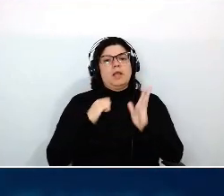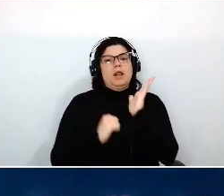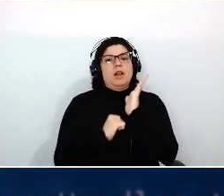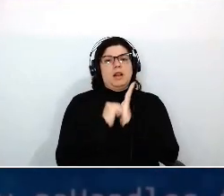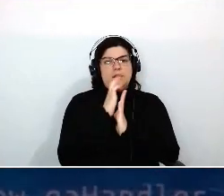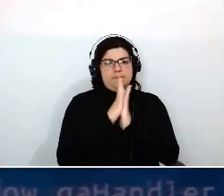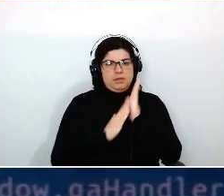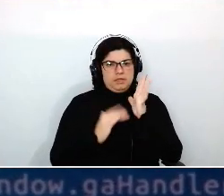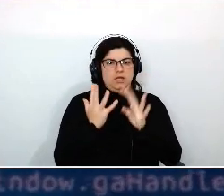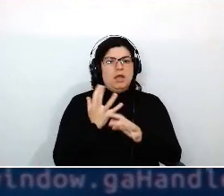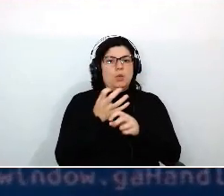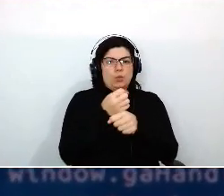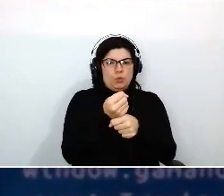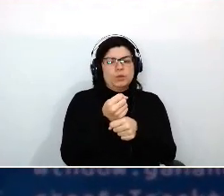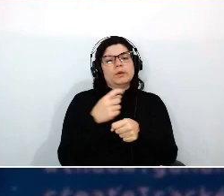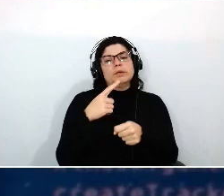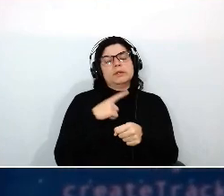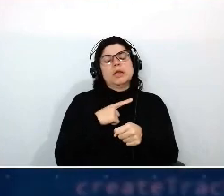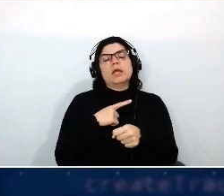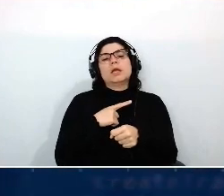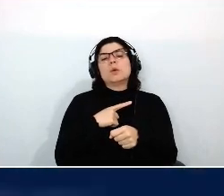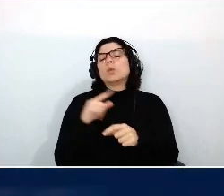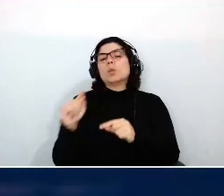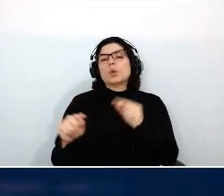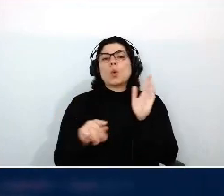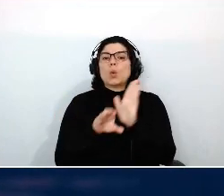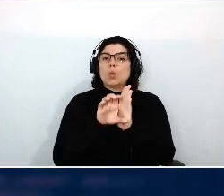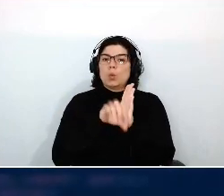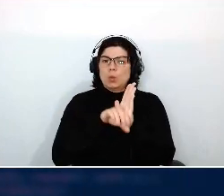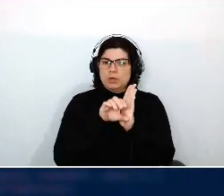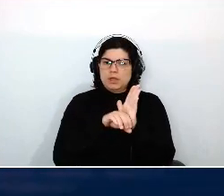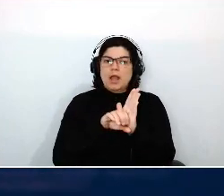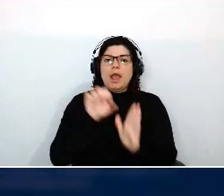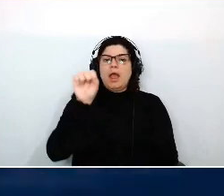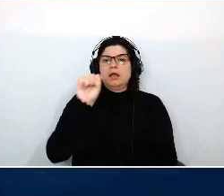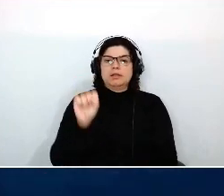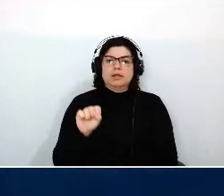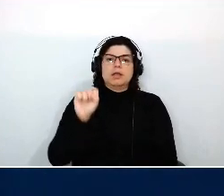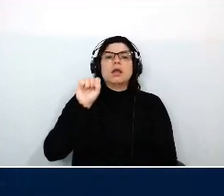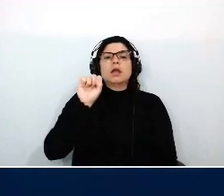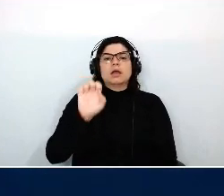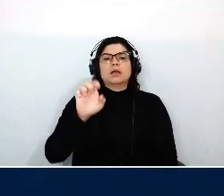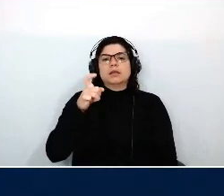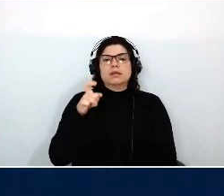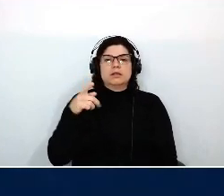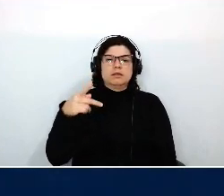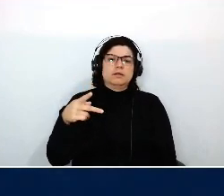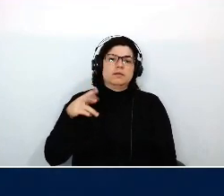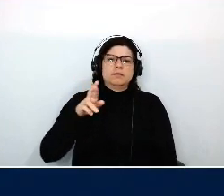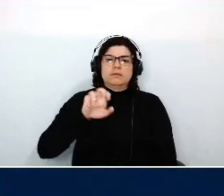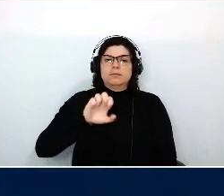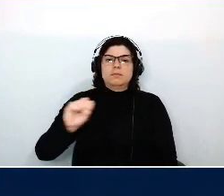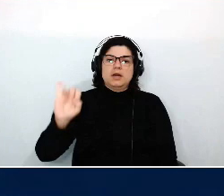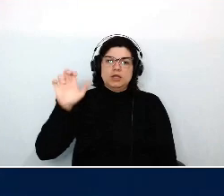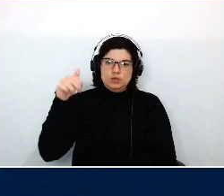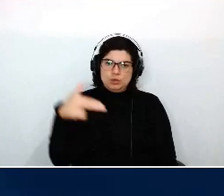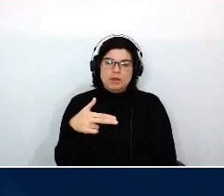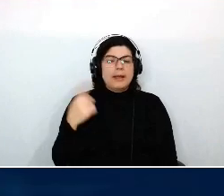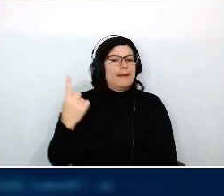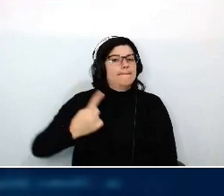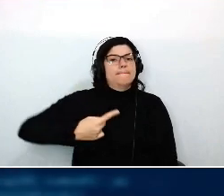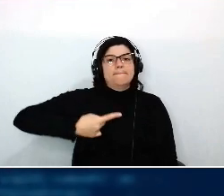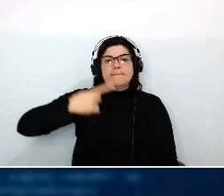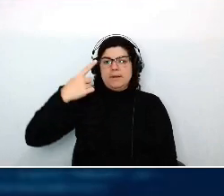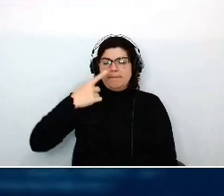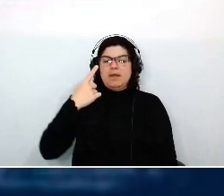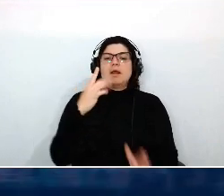um conceito, introduziu um conceito chamado JAX Expressions, a gente vai ver mais para frente. E, de curiosidade, ela foi a primeira linguagem de programação interpretada, ela